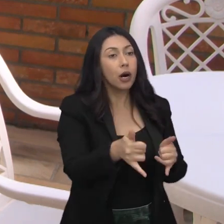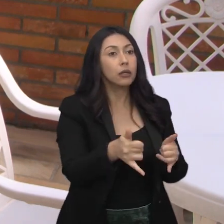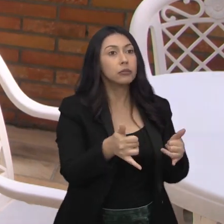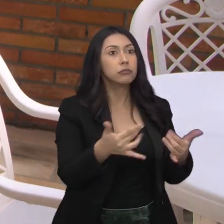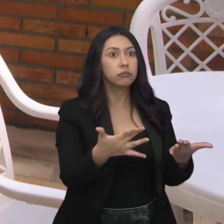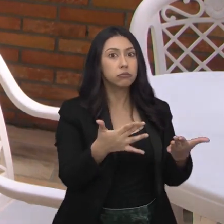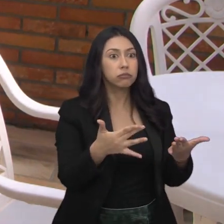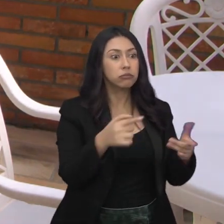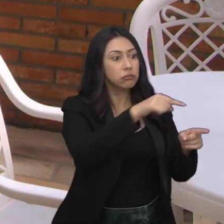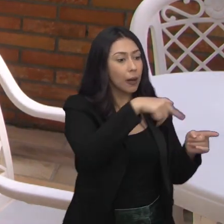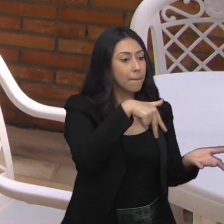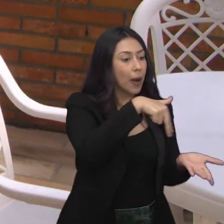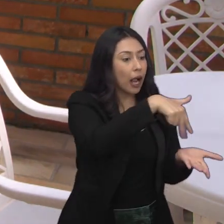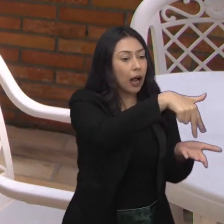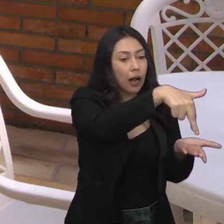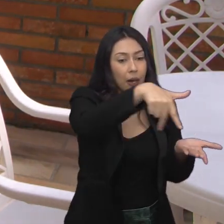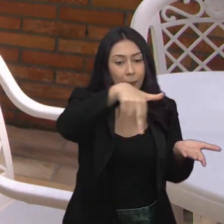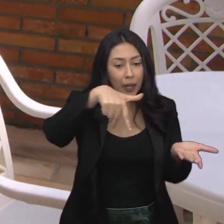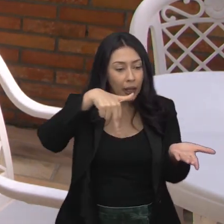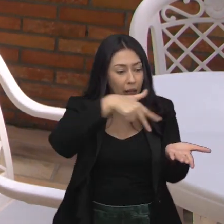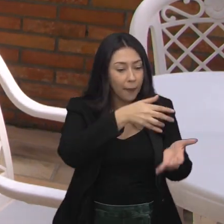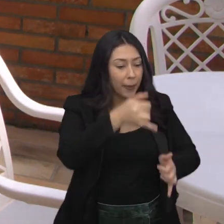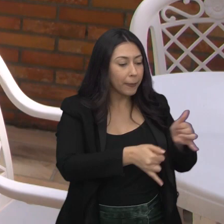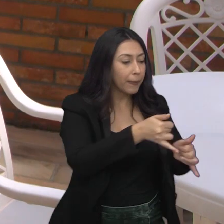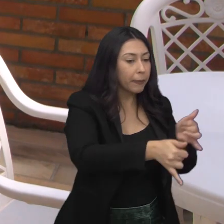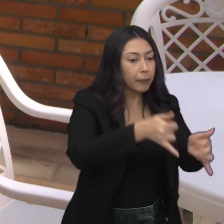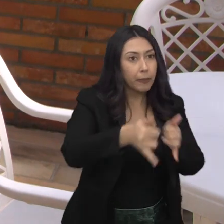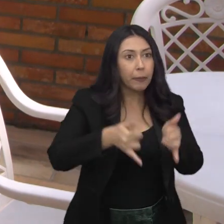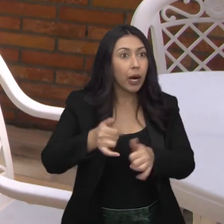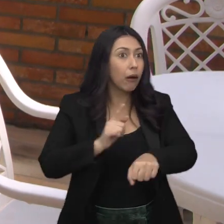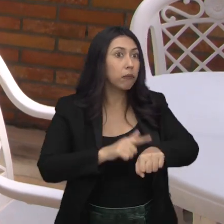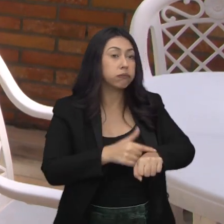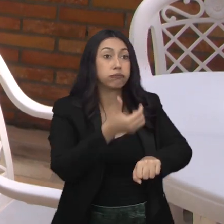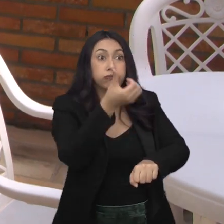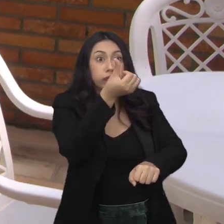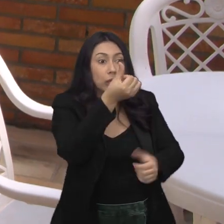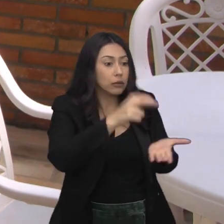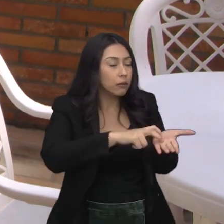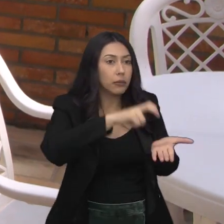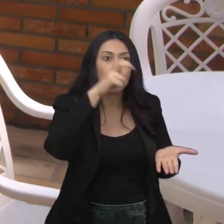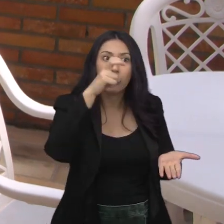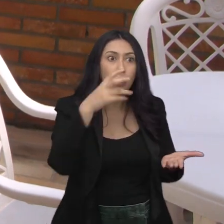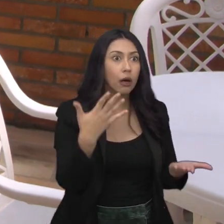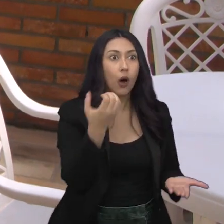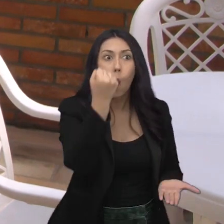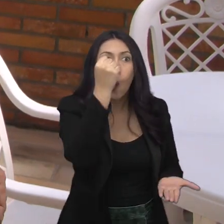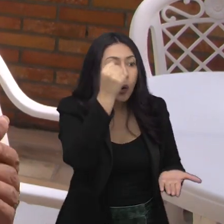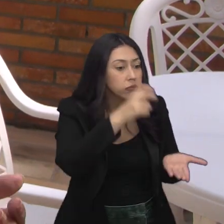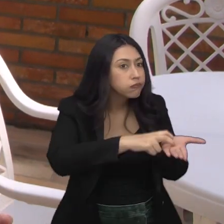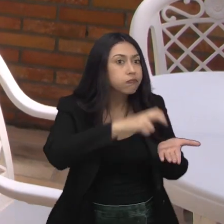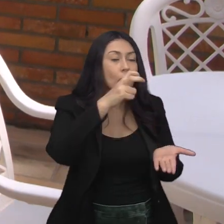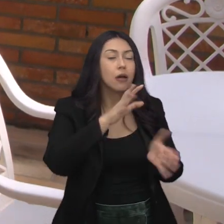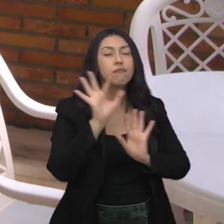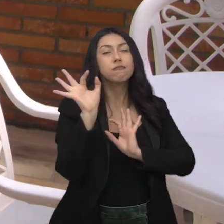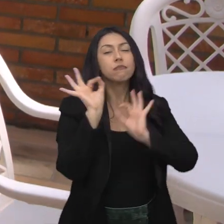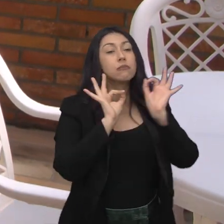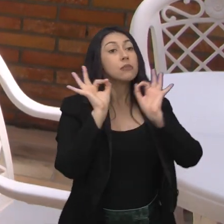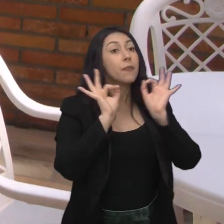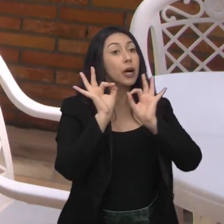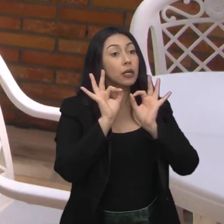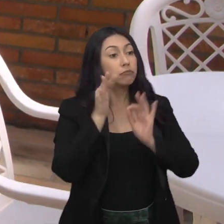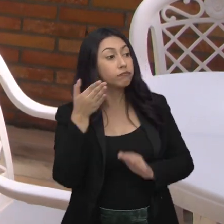Ele anda todo o apartamento dele de salto, né? Isso 6 horas da manhã, 7 horas da manhã, 8 horas da manhã, quando ele